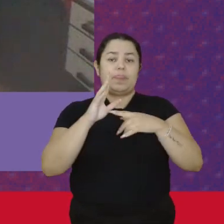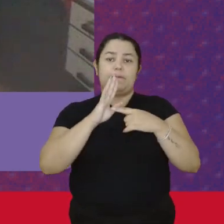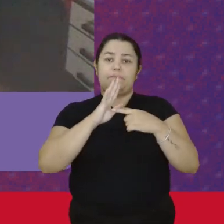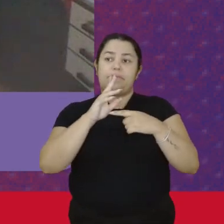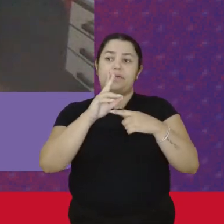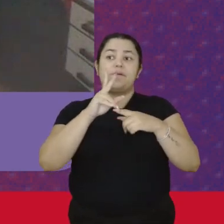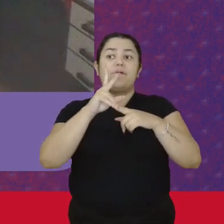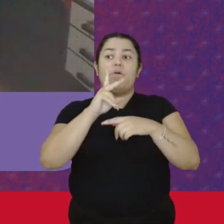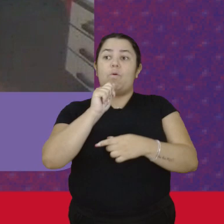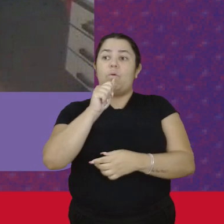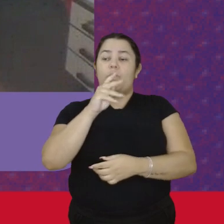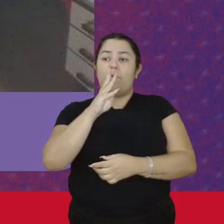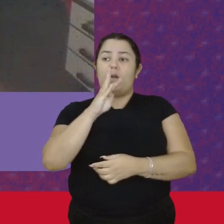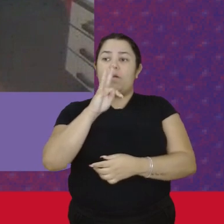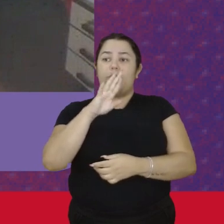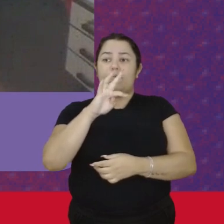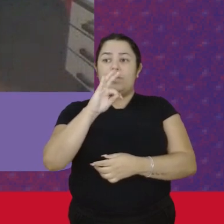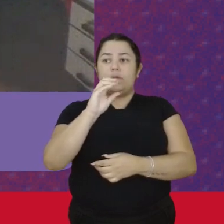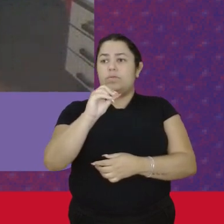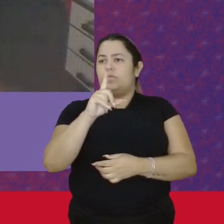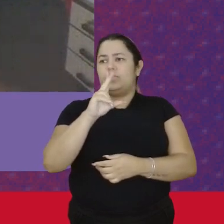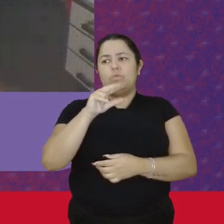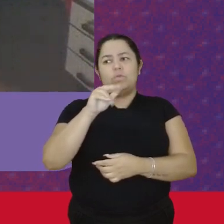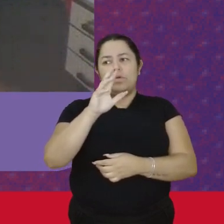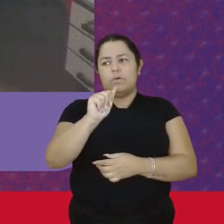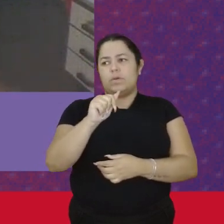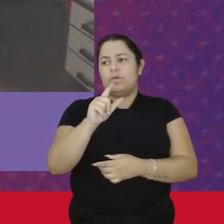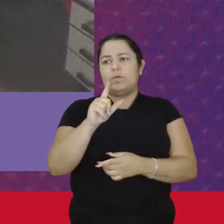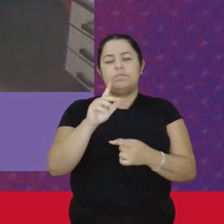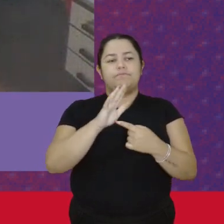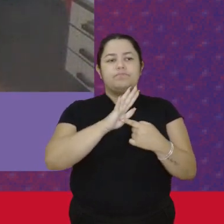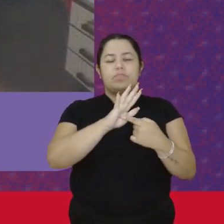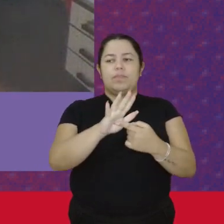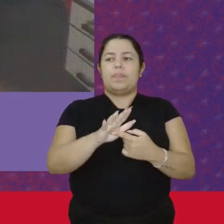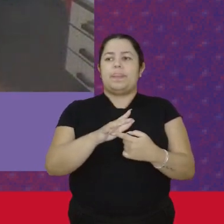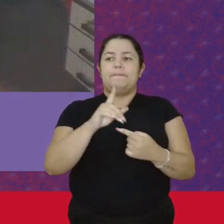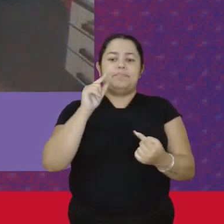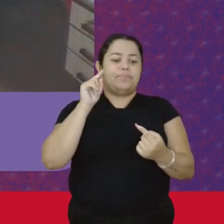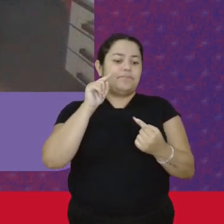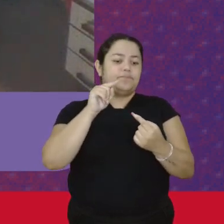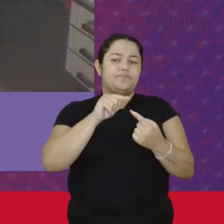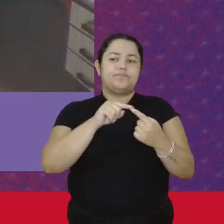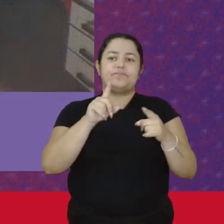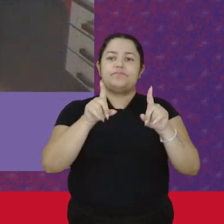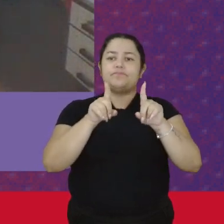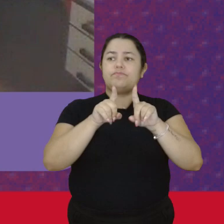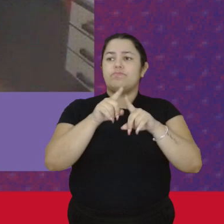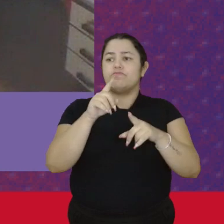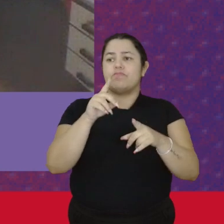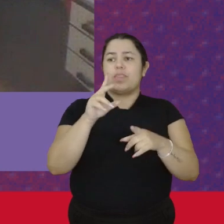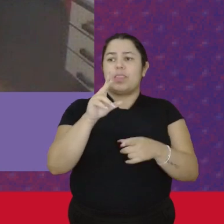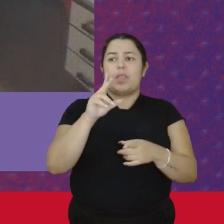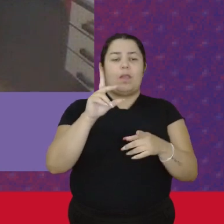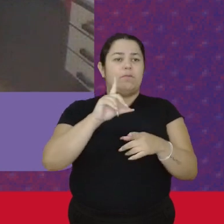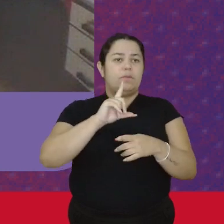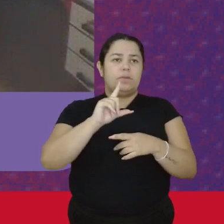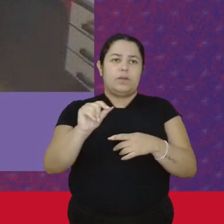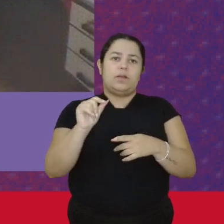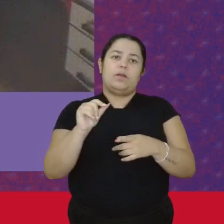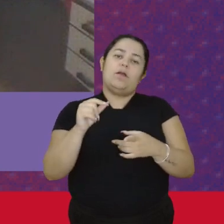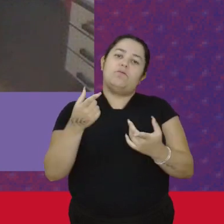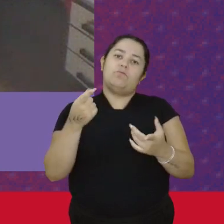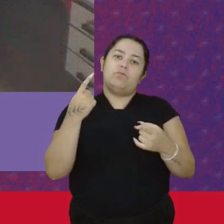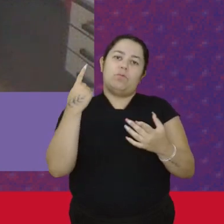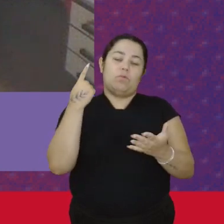você que trouxe, né? Eu falei, nunca fui eu que trouxe. Eu combinei, eu não saio do combinado, nós